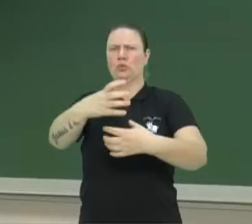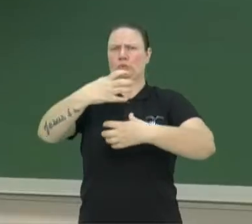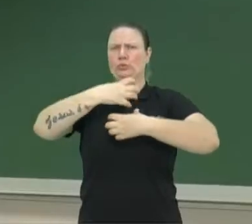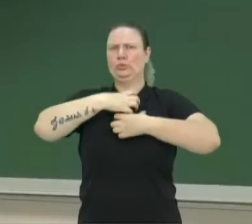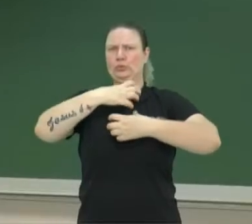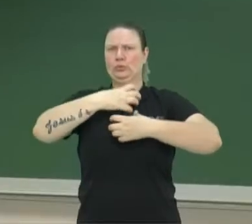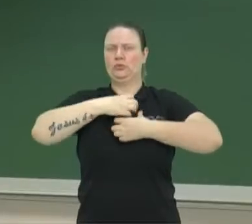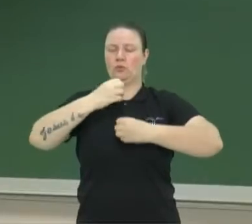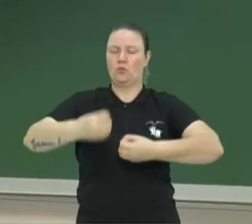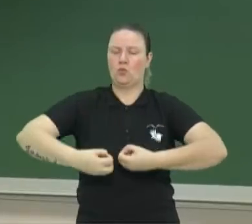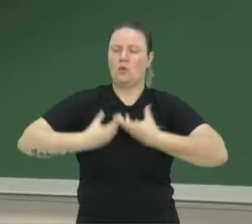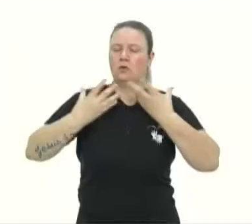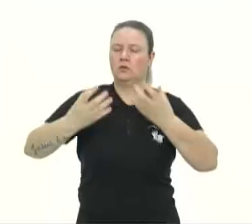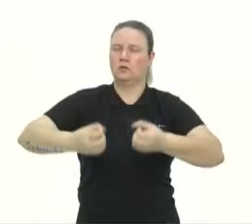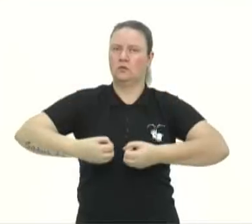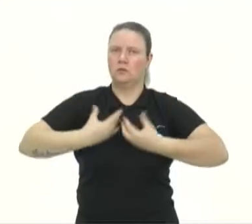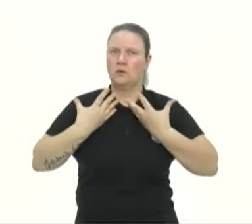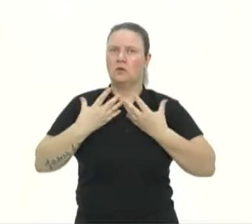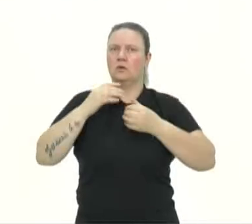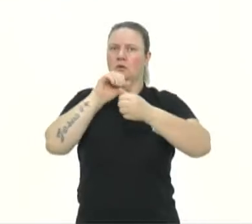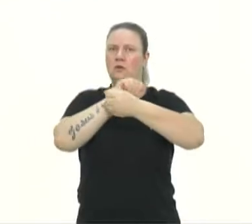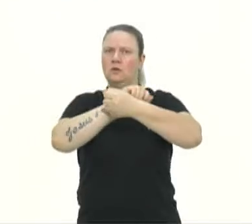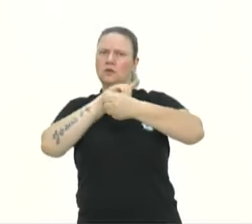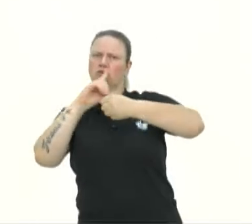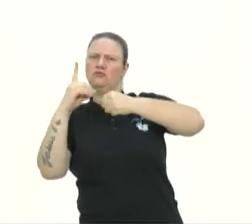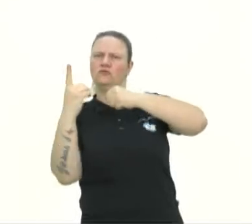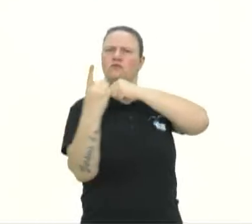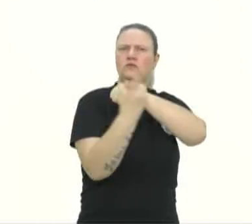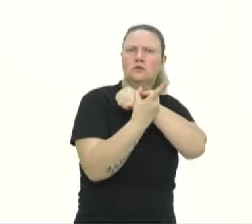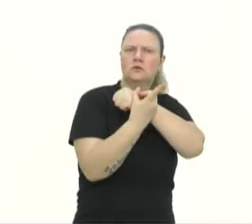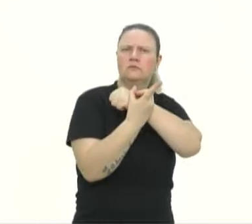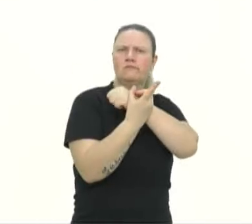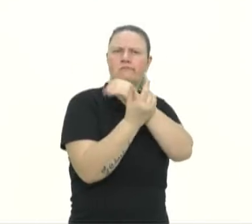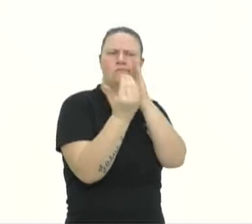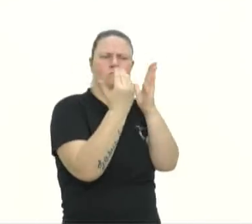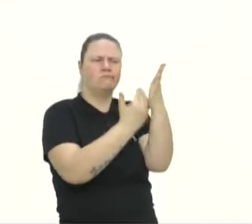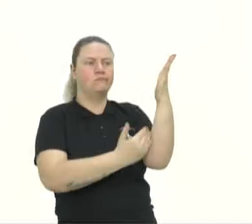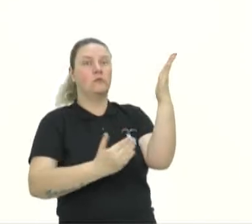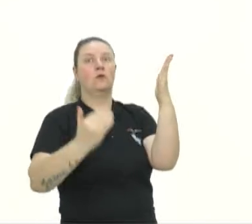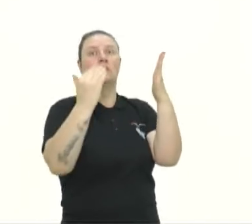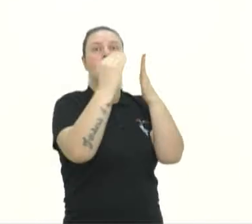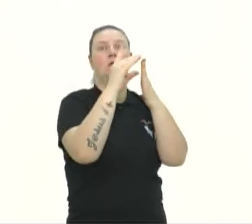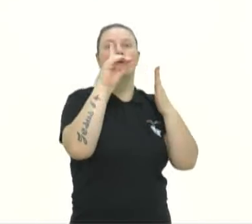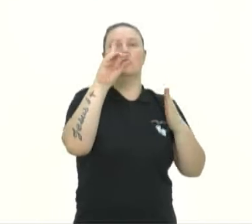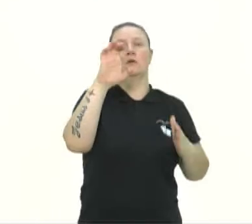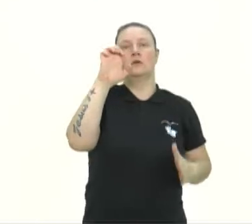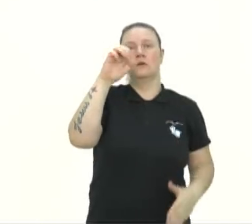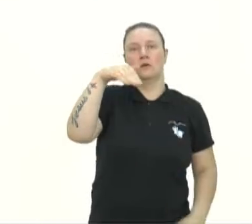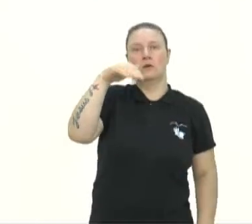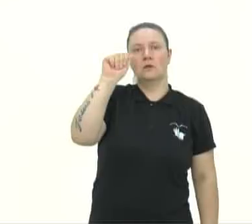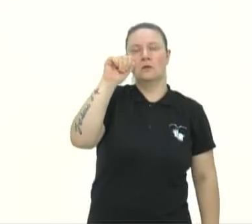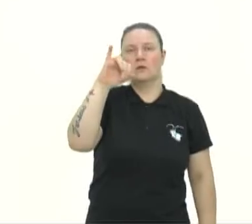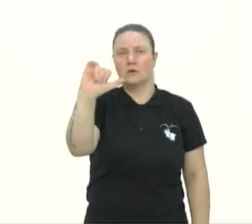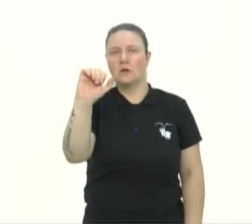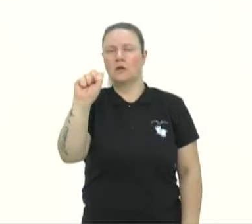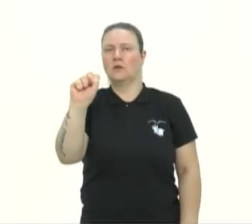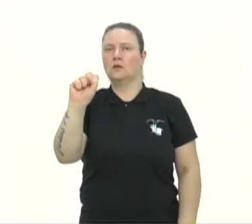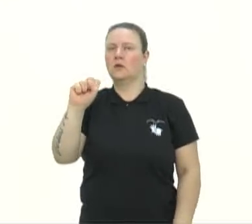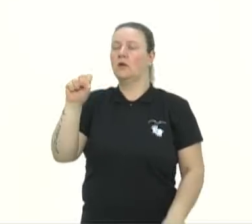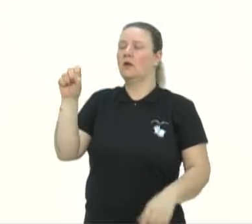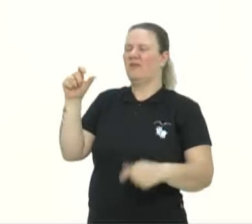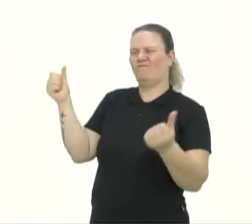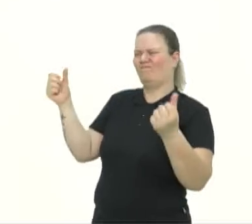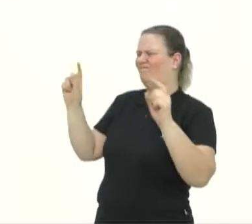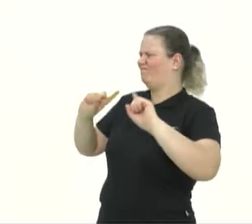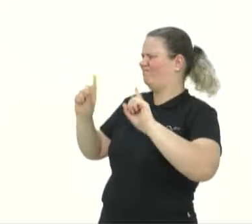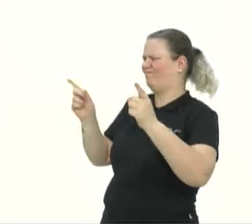sentidos expressos pelos advérbios de intensidade, demais, e de negação, nada.